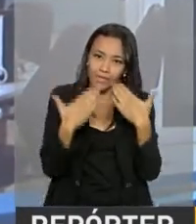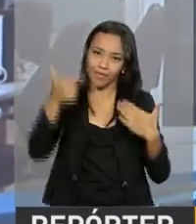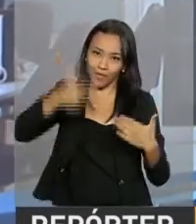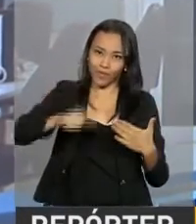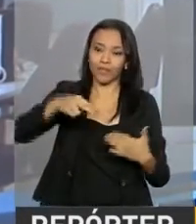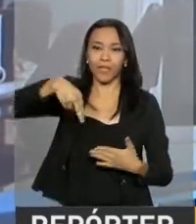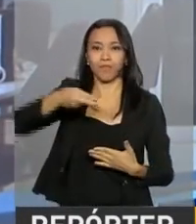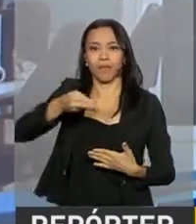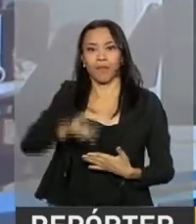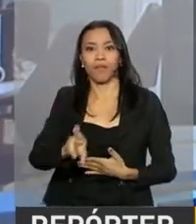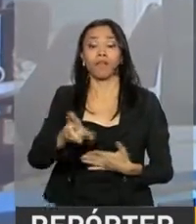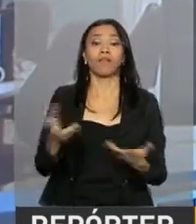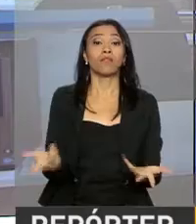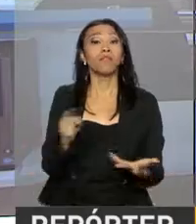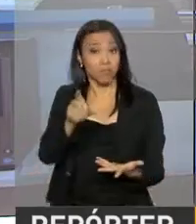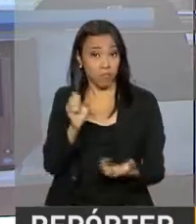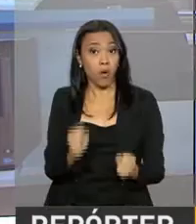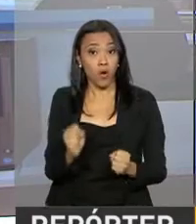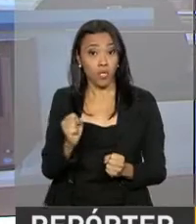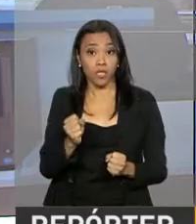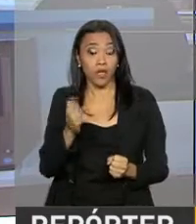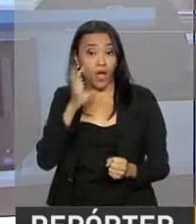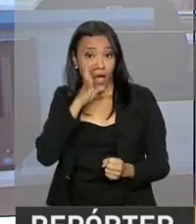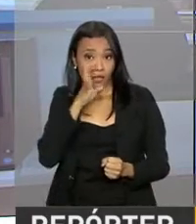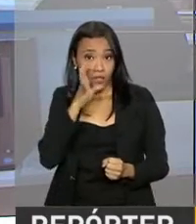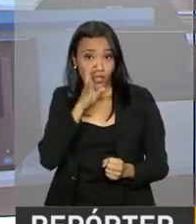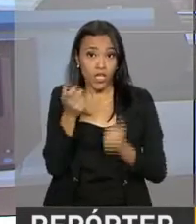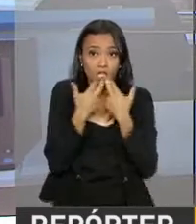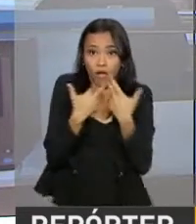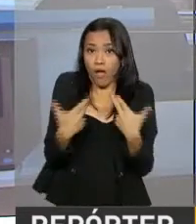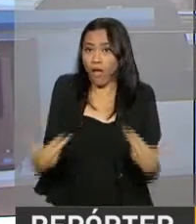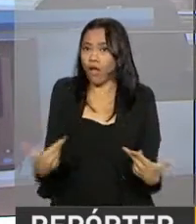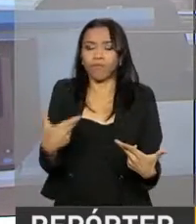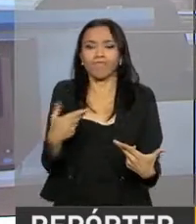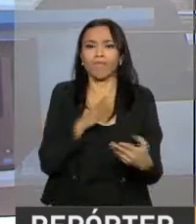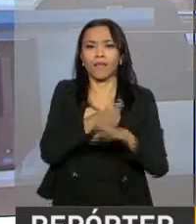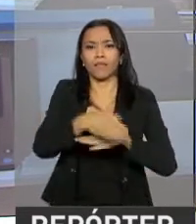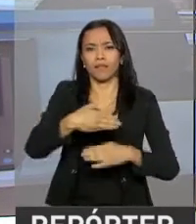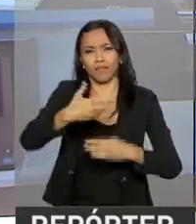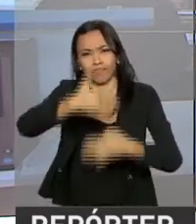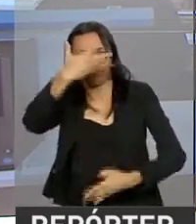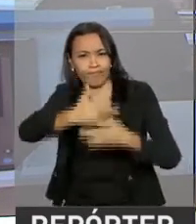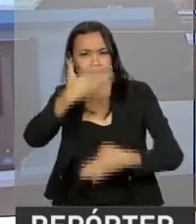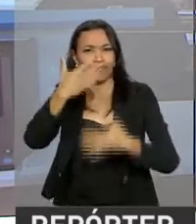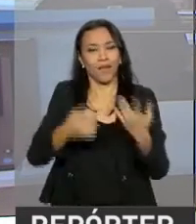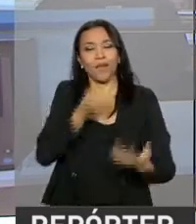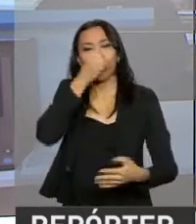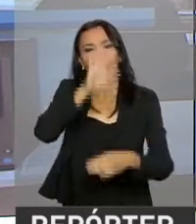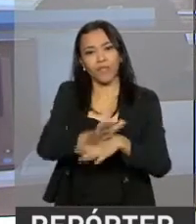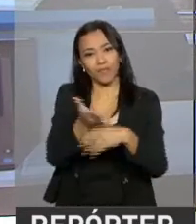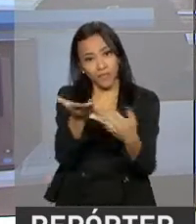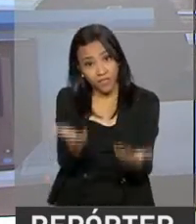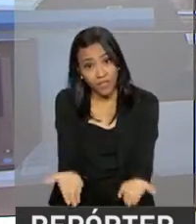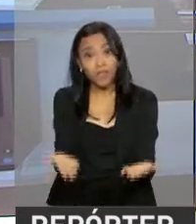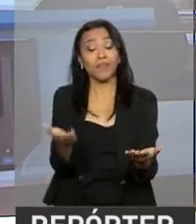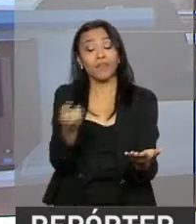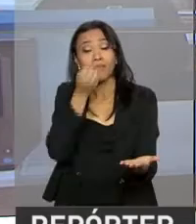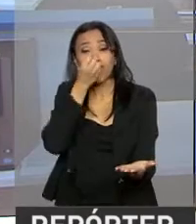Repórter NBR. Você pode acompanhar também as novidades em nossas redes sociais. Uma boa tarde para você,